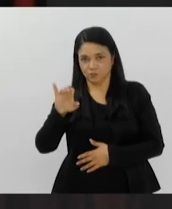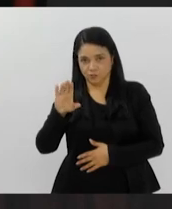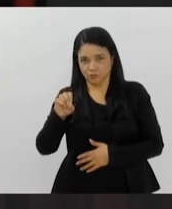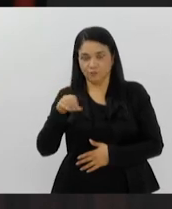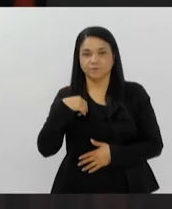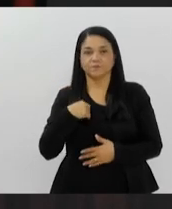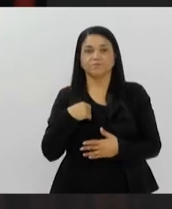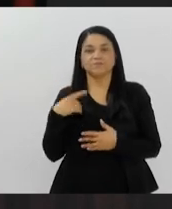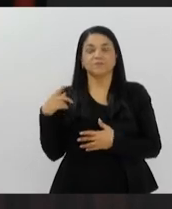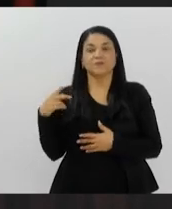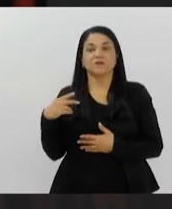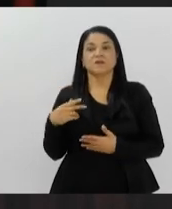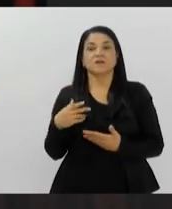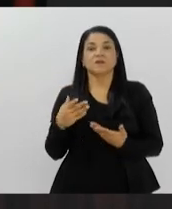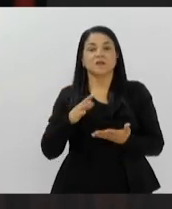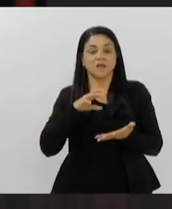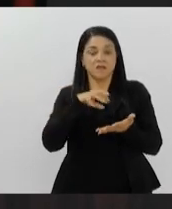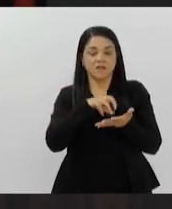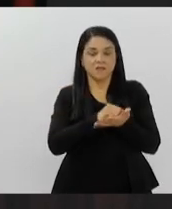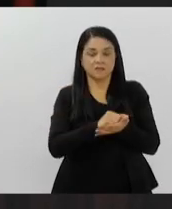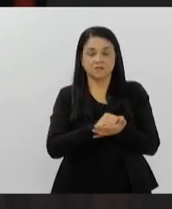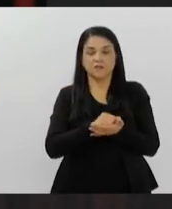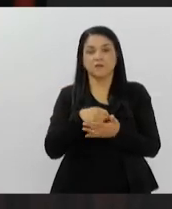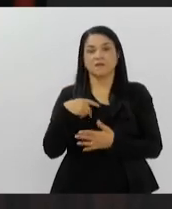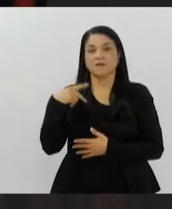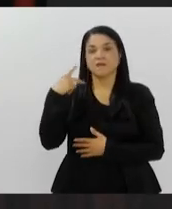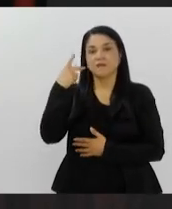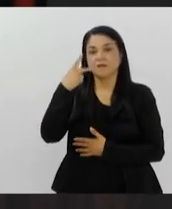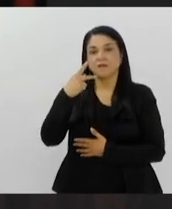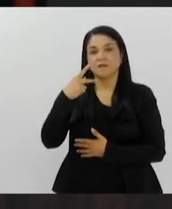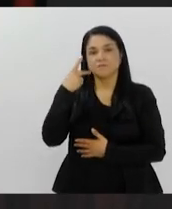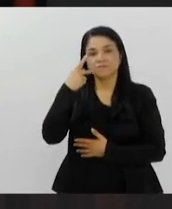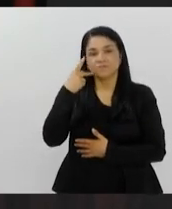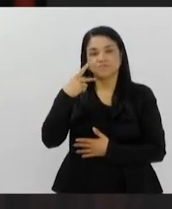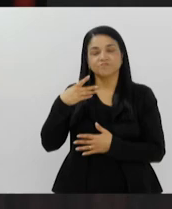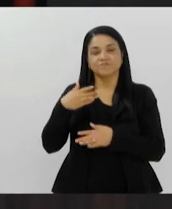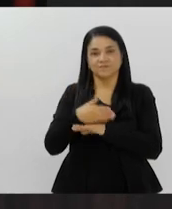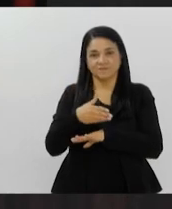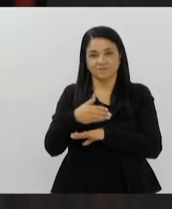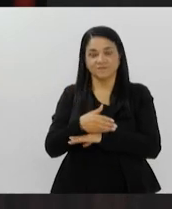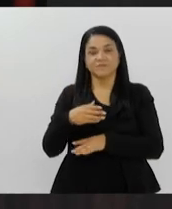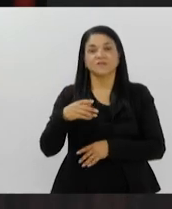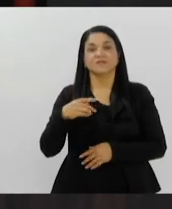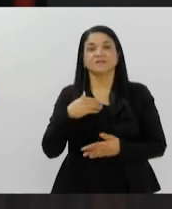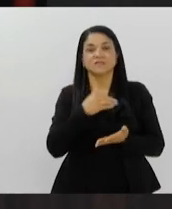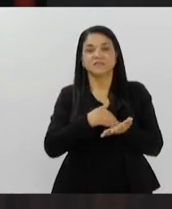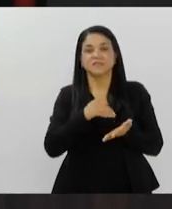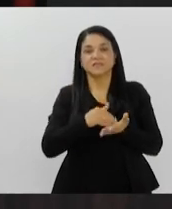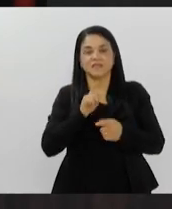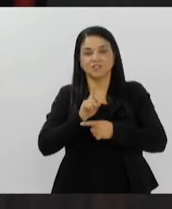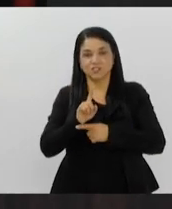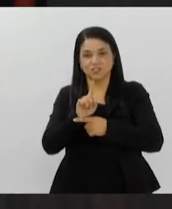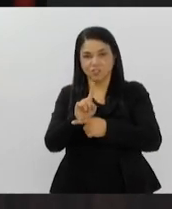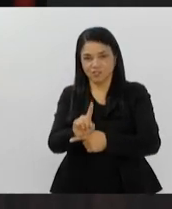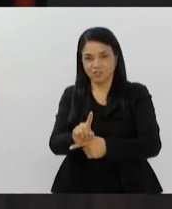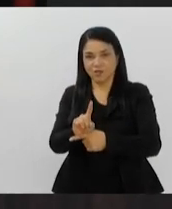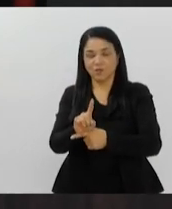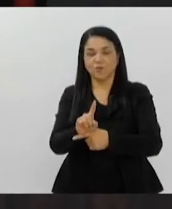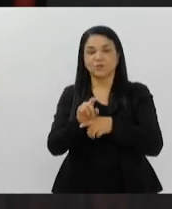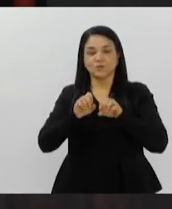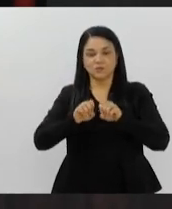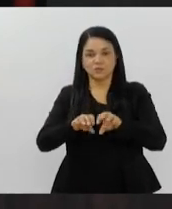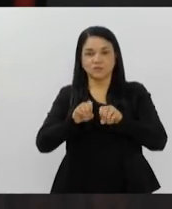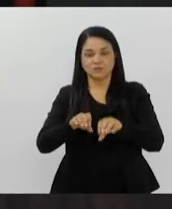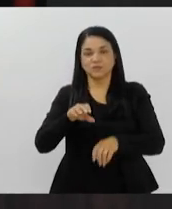Enquanto ele se dirige aqui, registrar a presença da Joilza Rangel, secretária de Gestão e Ensino da